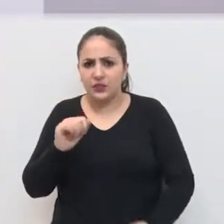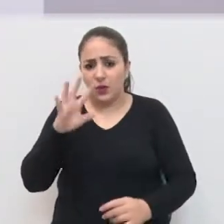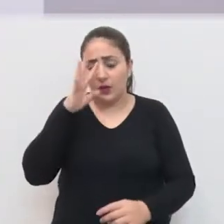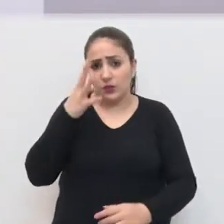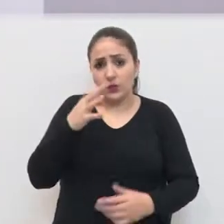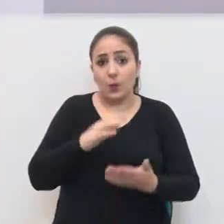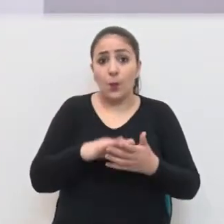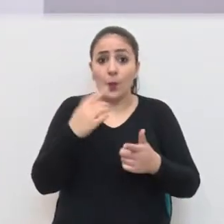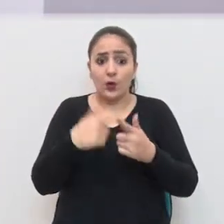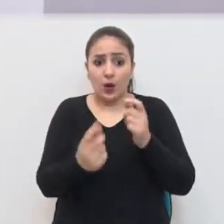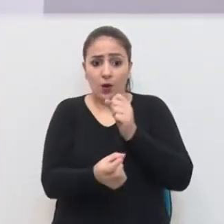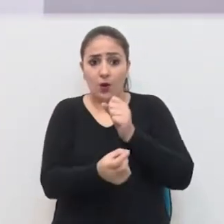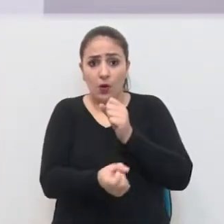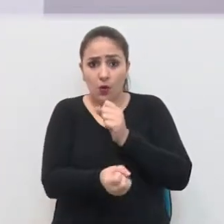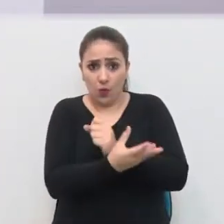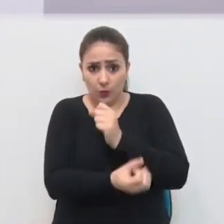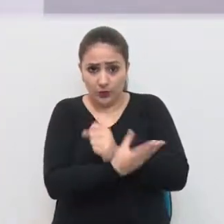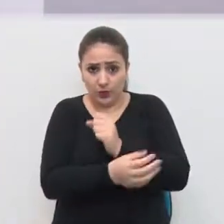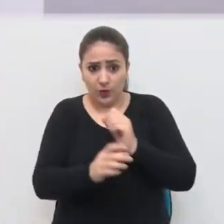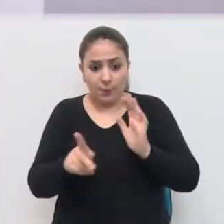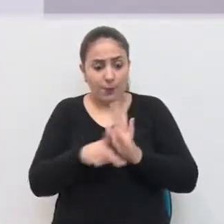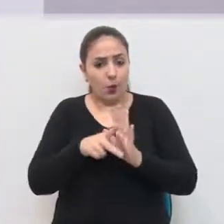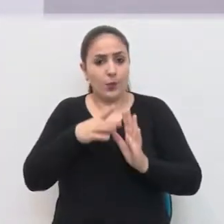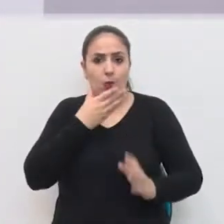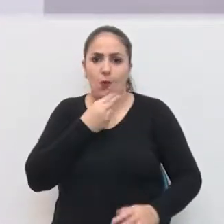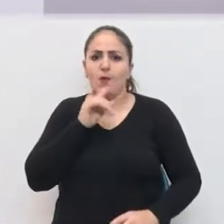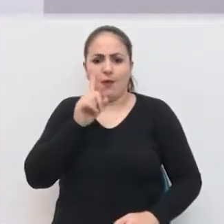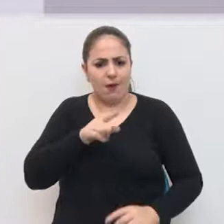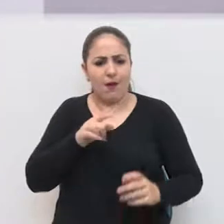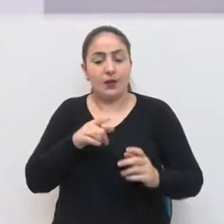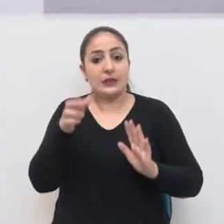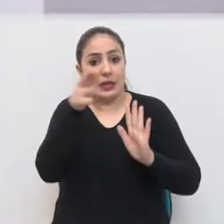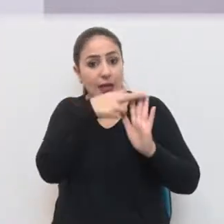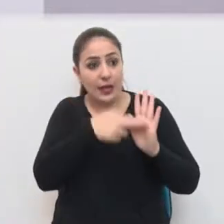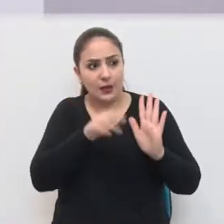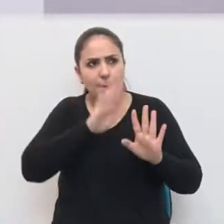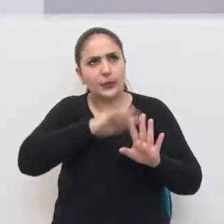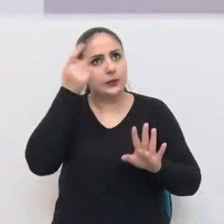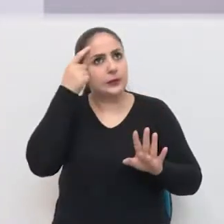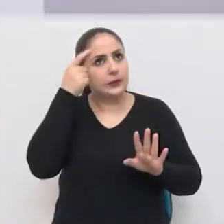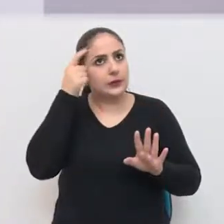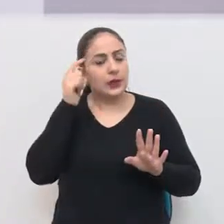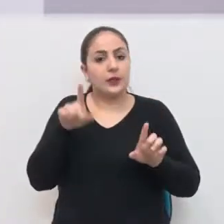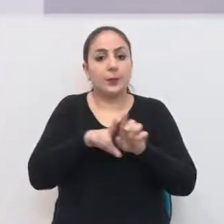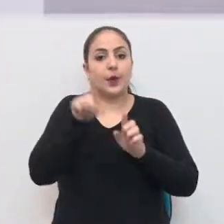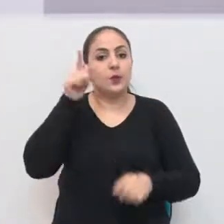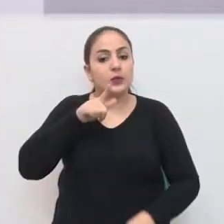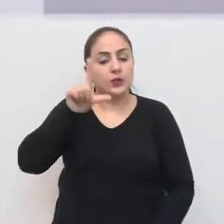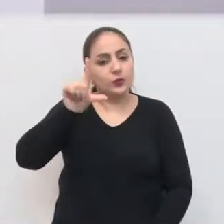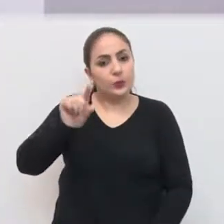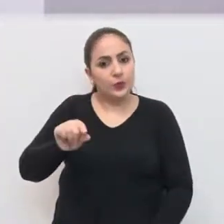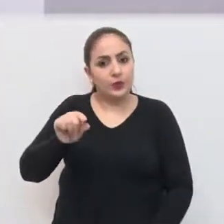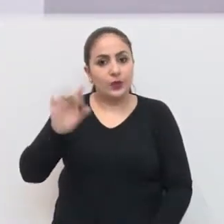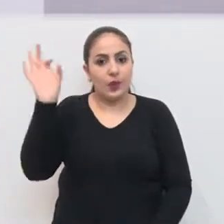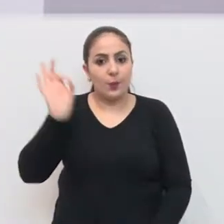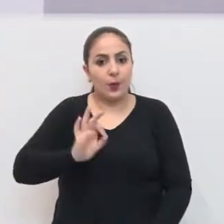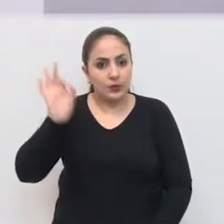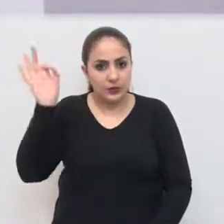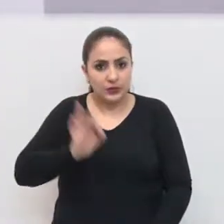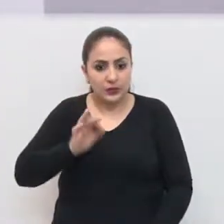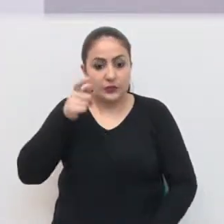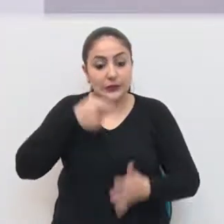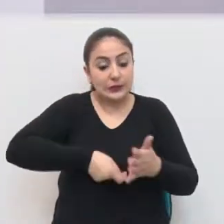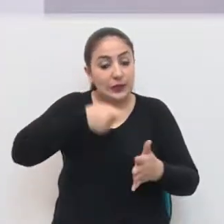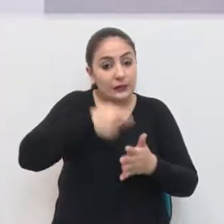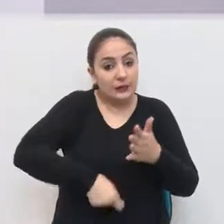a corrupção é da natureza do homem que é corruptível. Agora, se nós adotarmos regras mais racionais e que diminuam as